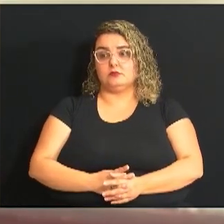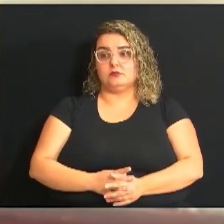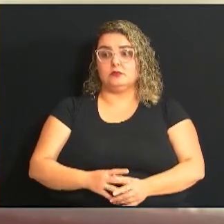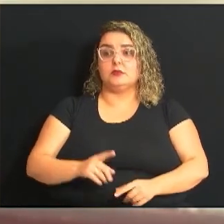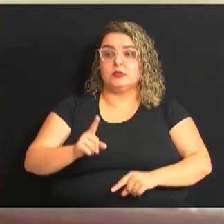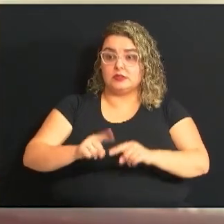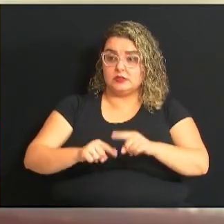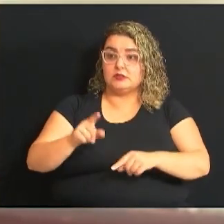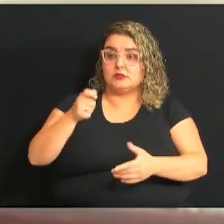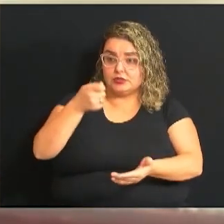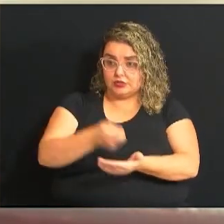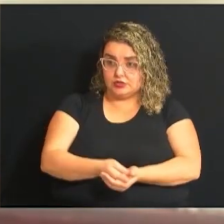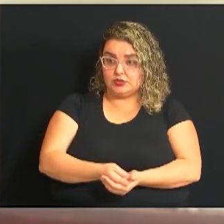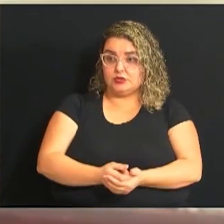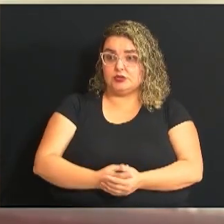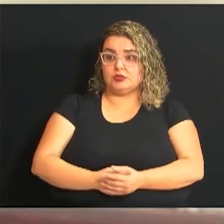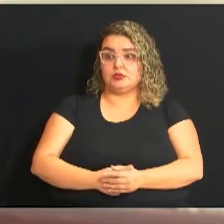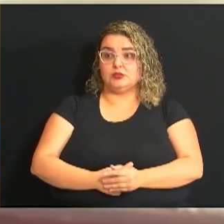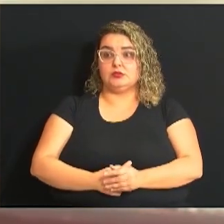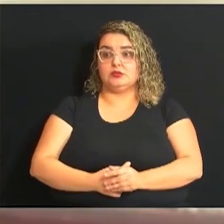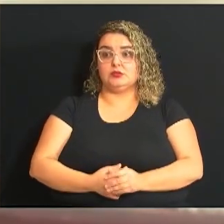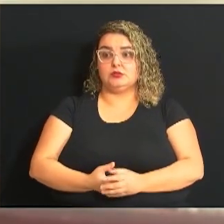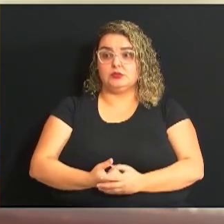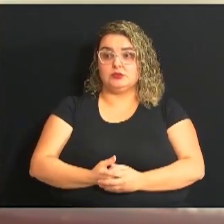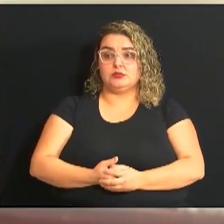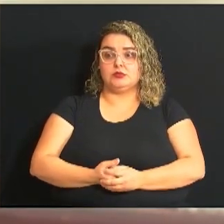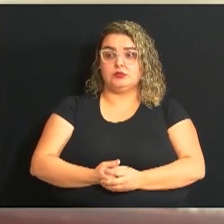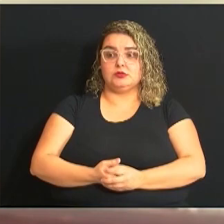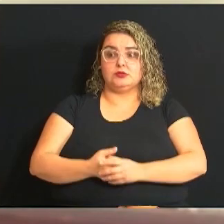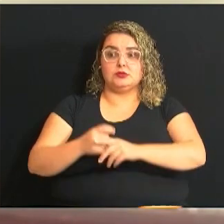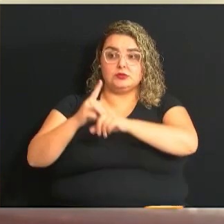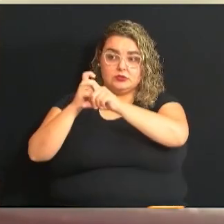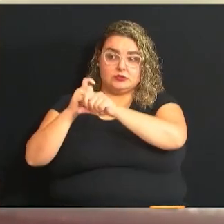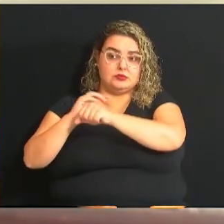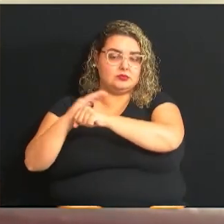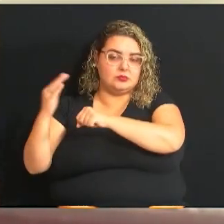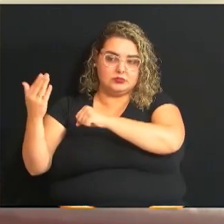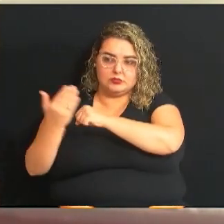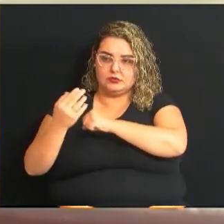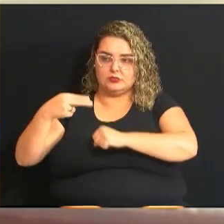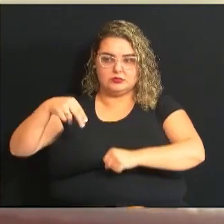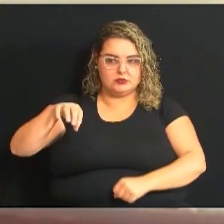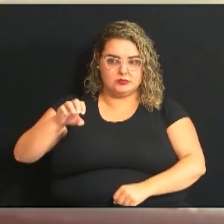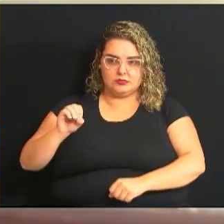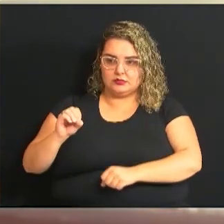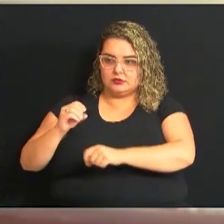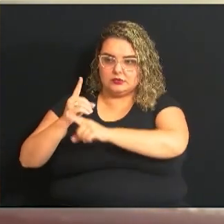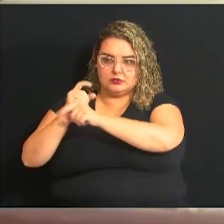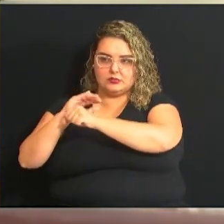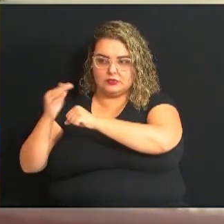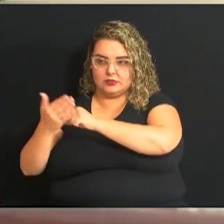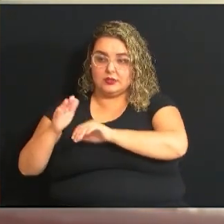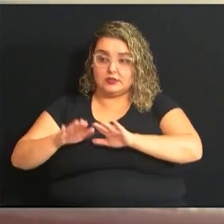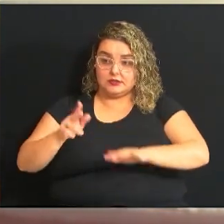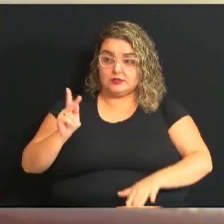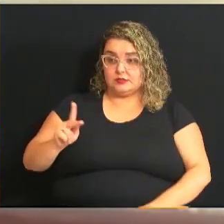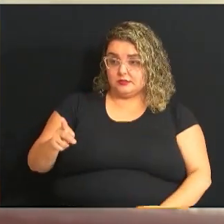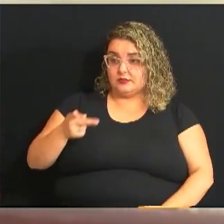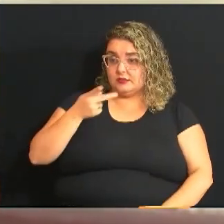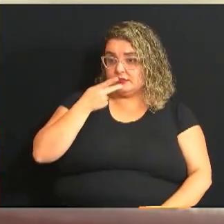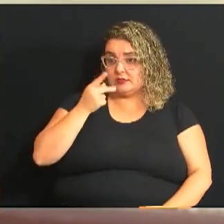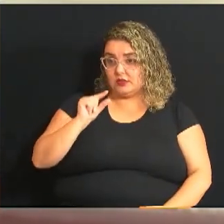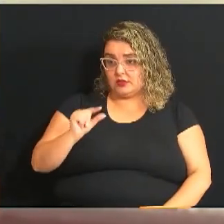que sejam materializados. O fascismo, o nazismo, o neonazismo, talvez o